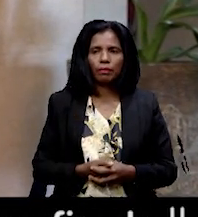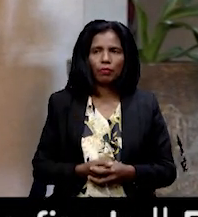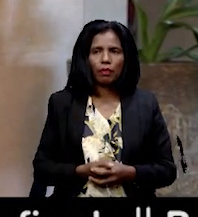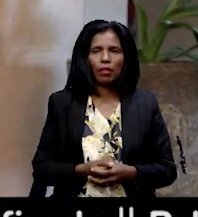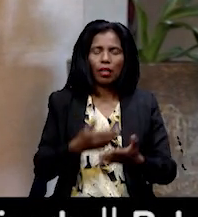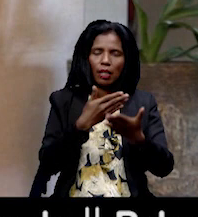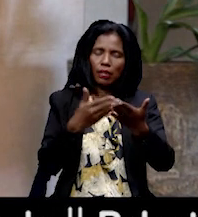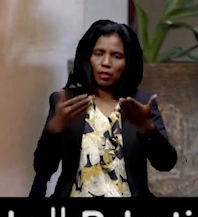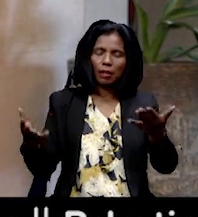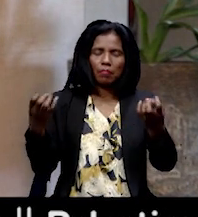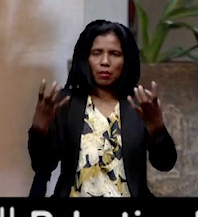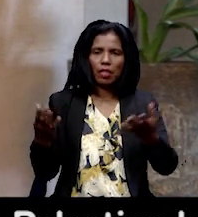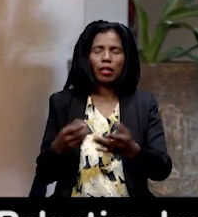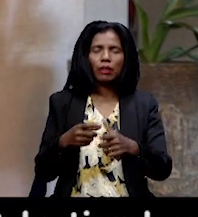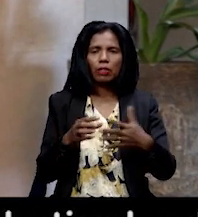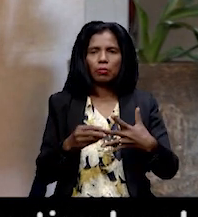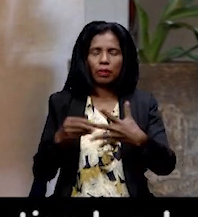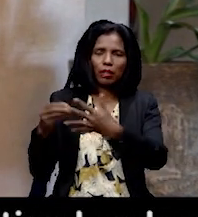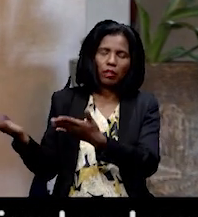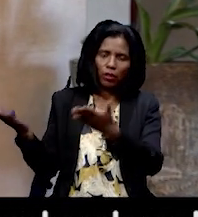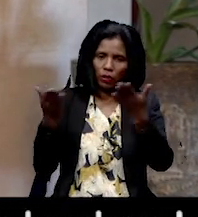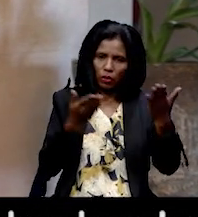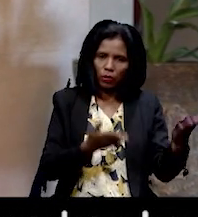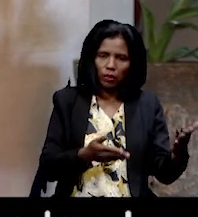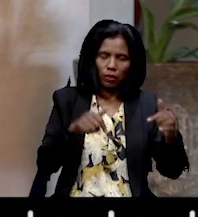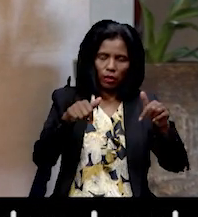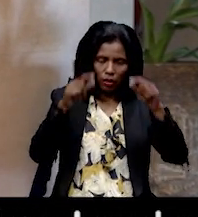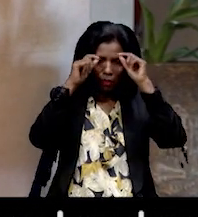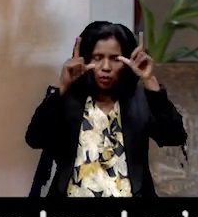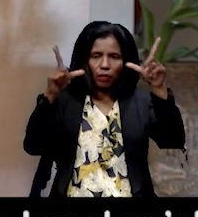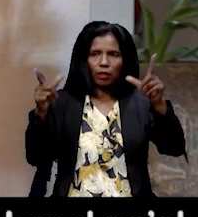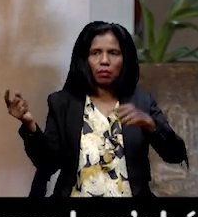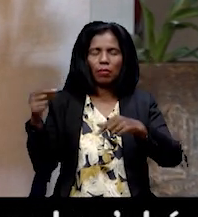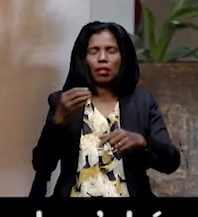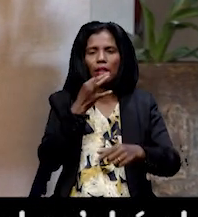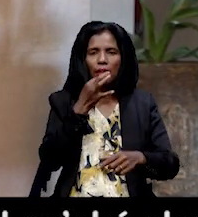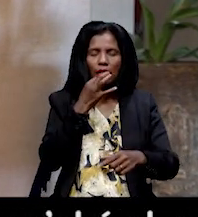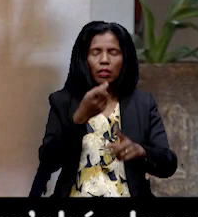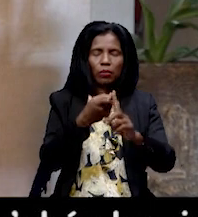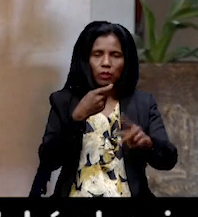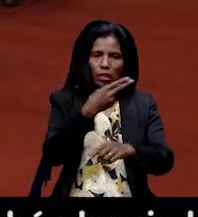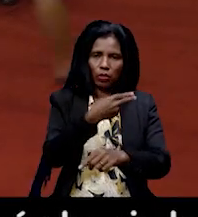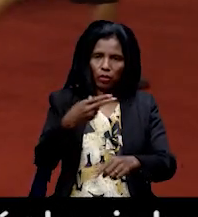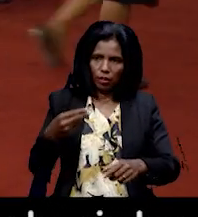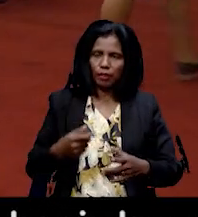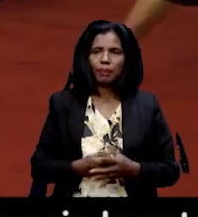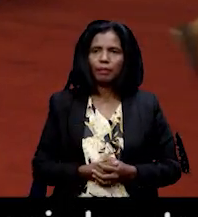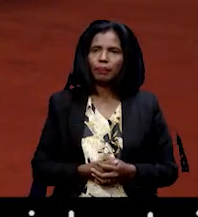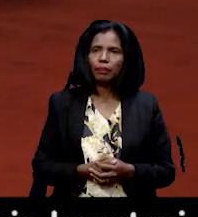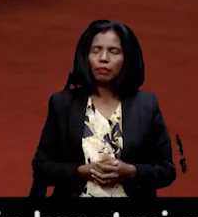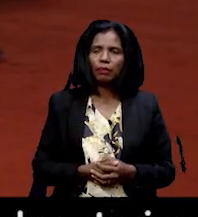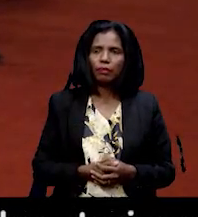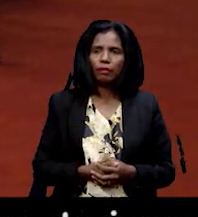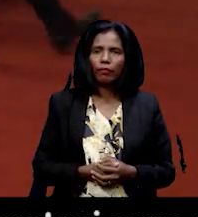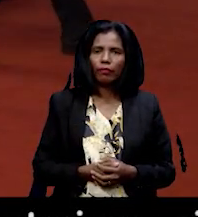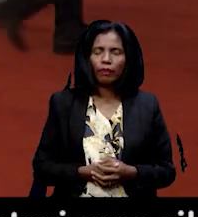são parte para que ele importação de Mórnia a Hansen de Mos para com a Indonésia. Durante a